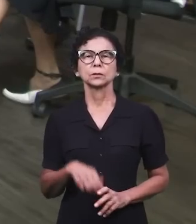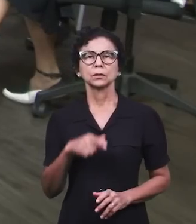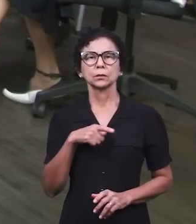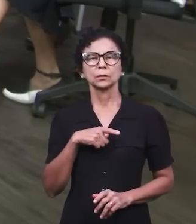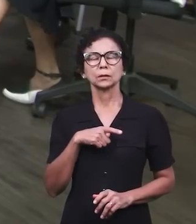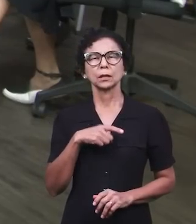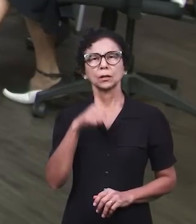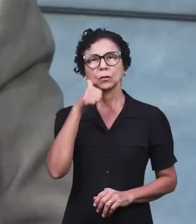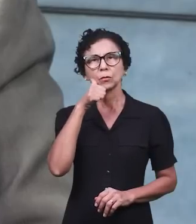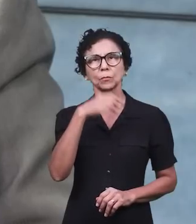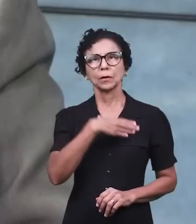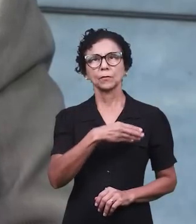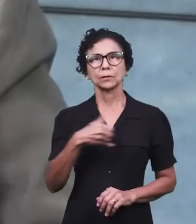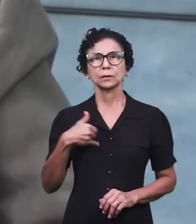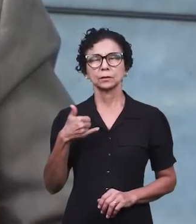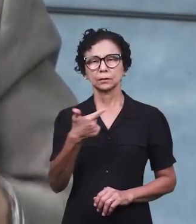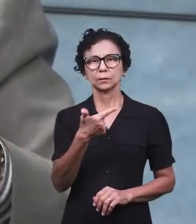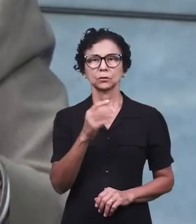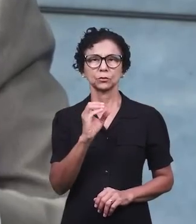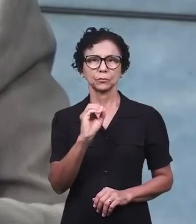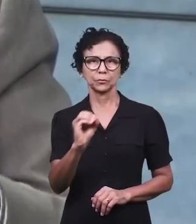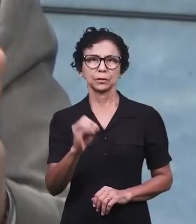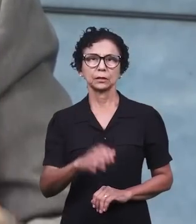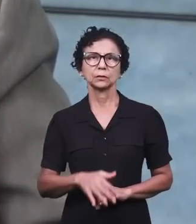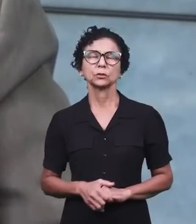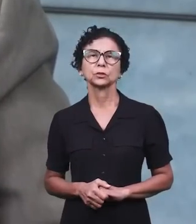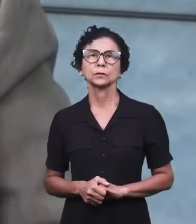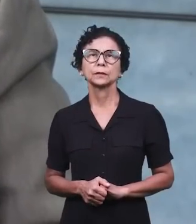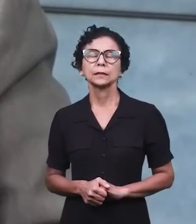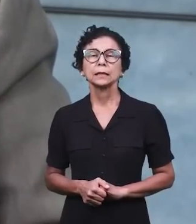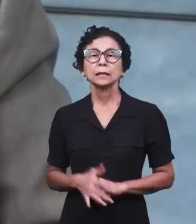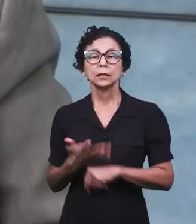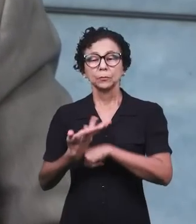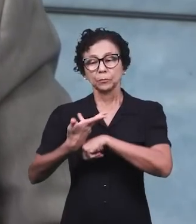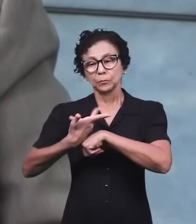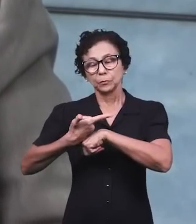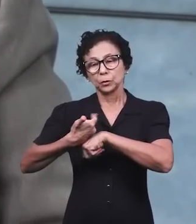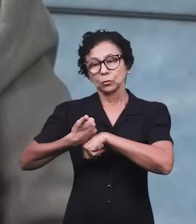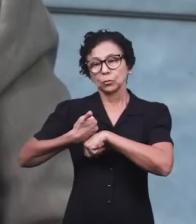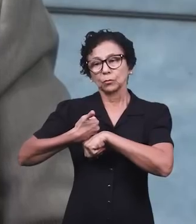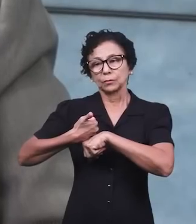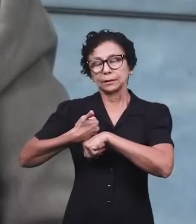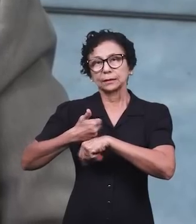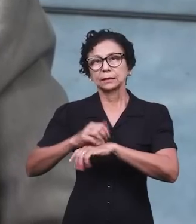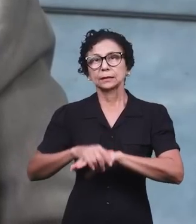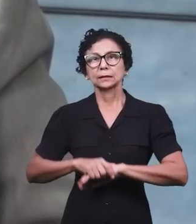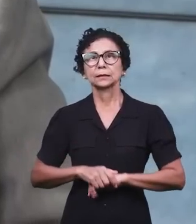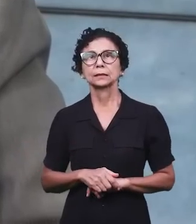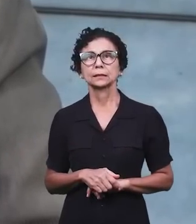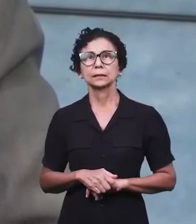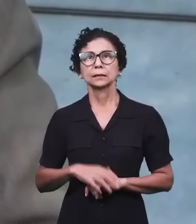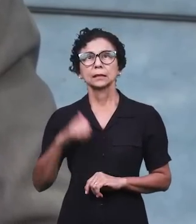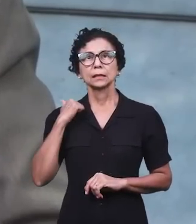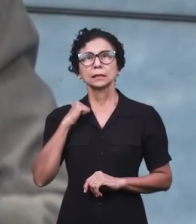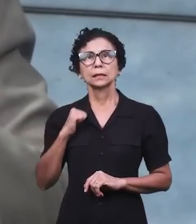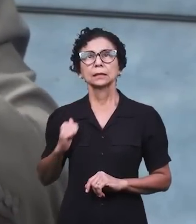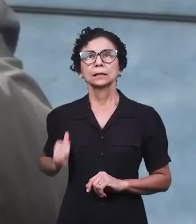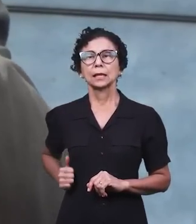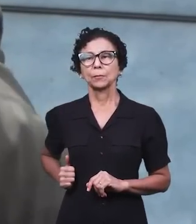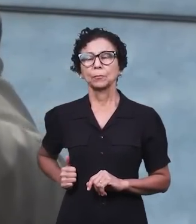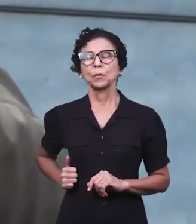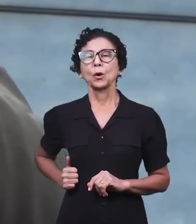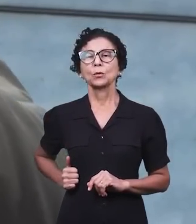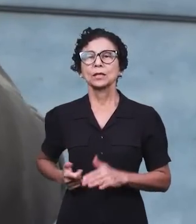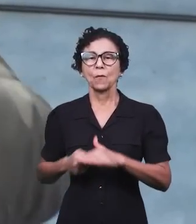anos tentou e acabou conseguindo me convencer que a bolsa é um bom investimento, mas ela estava falando de